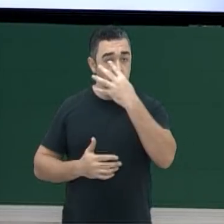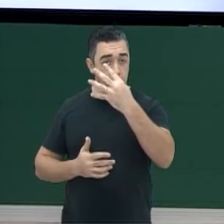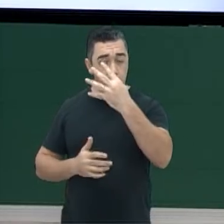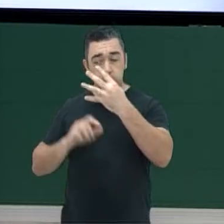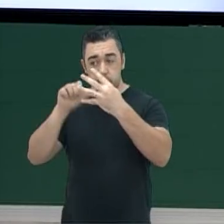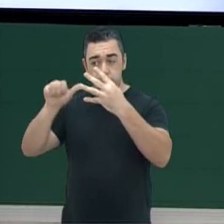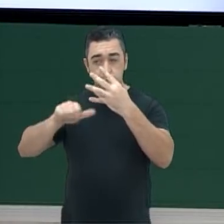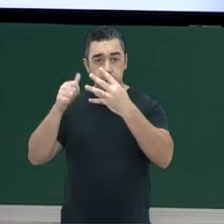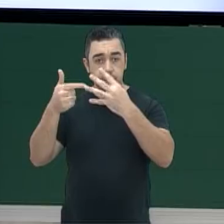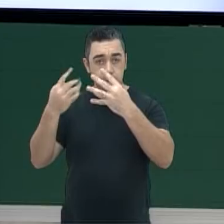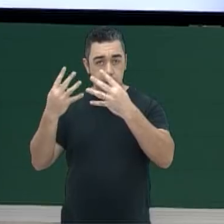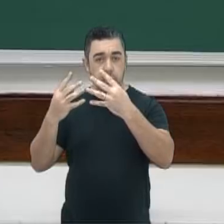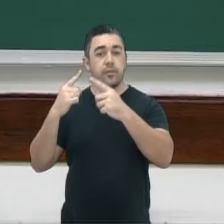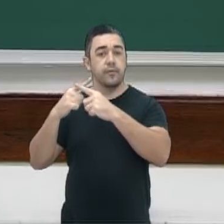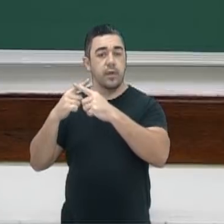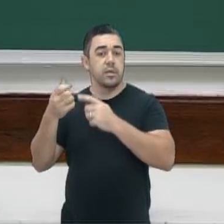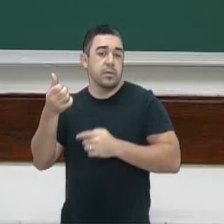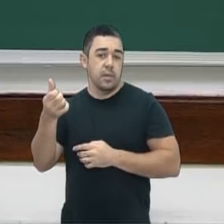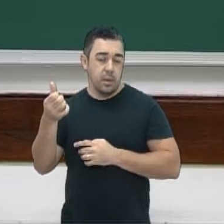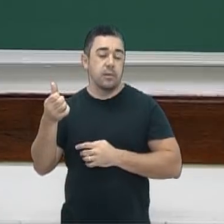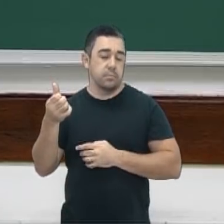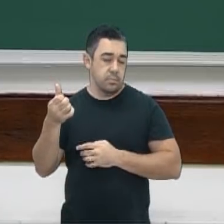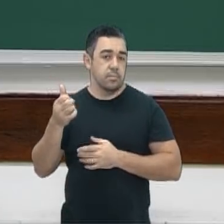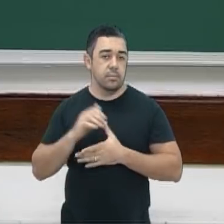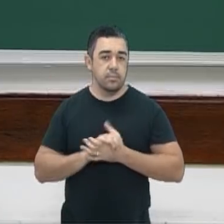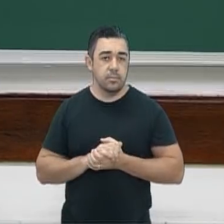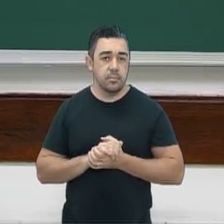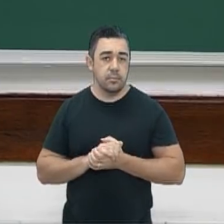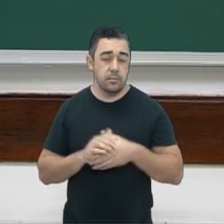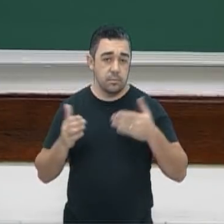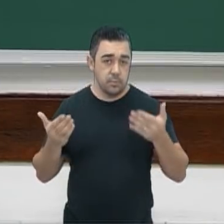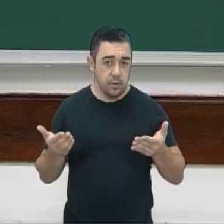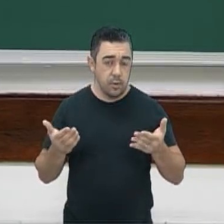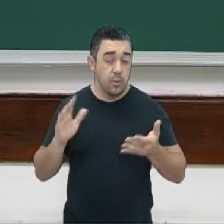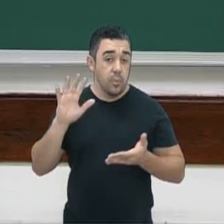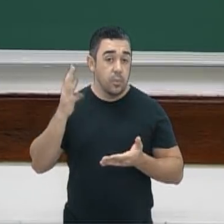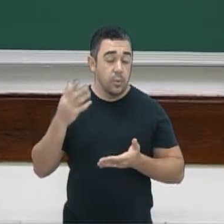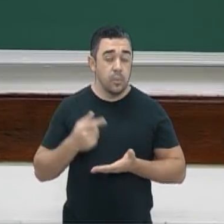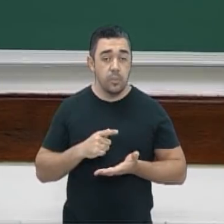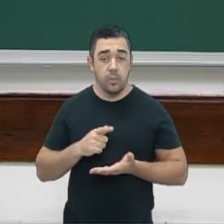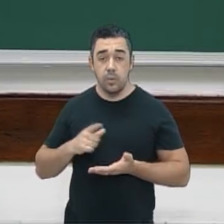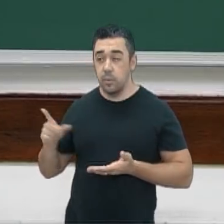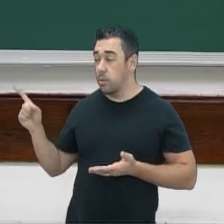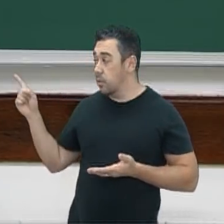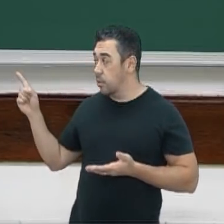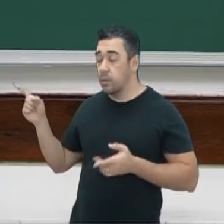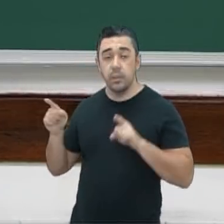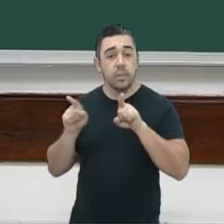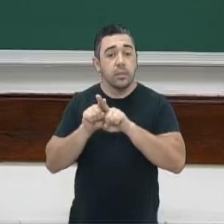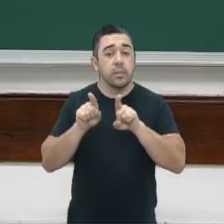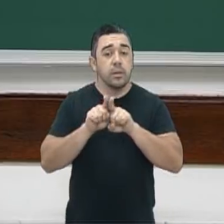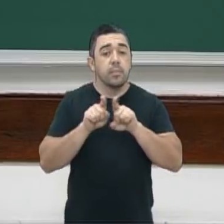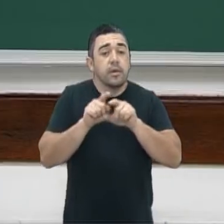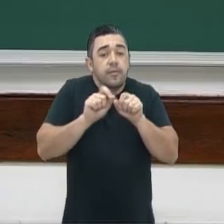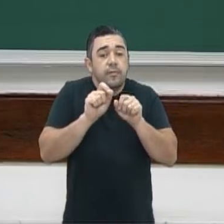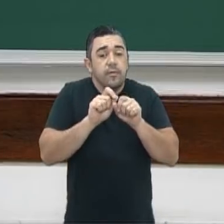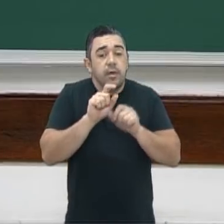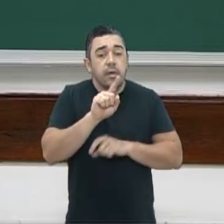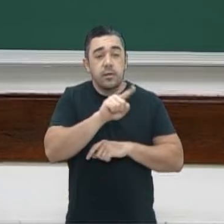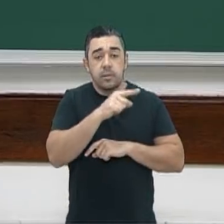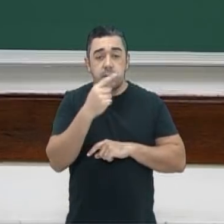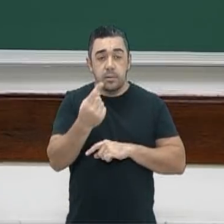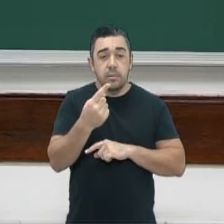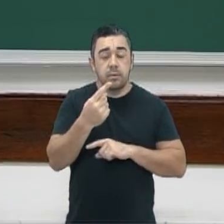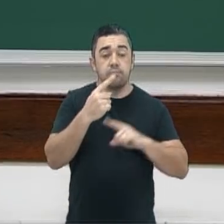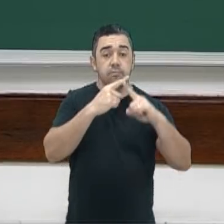virar 24 eu faço vezes 6. O que aconteceu aqui? Também fiz uma multiplicação, mas